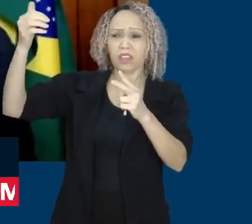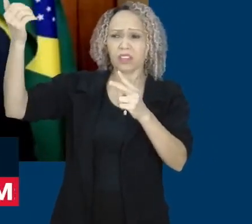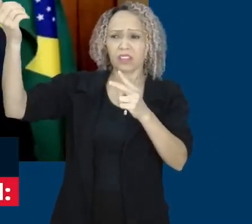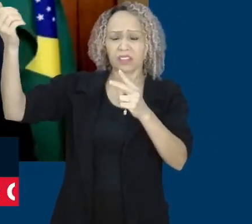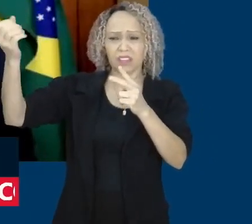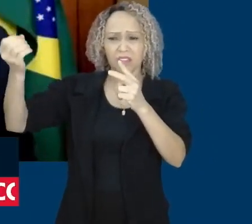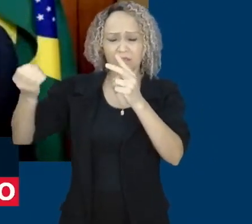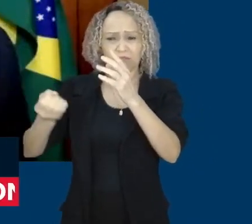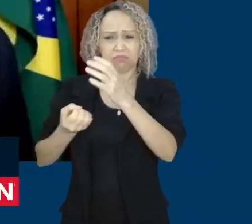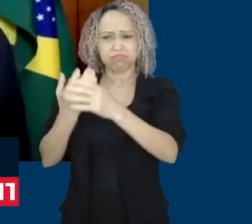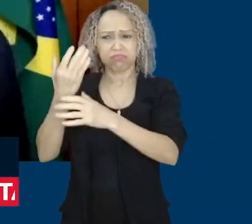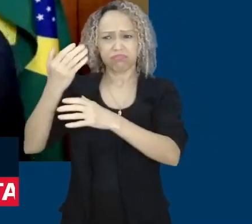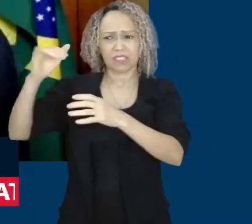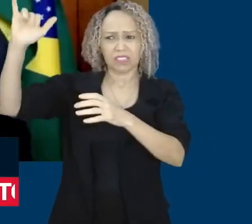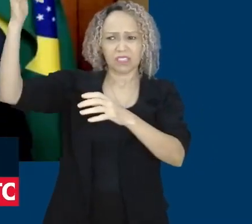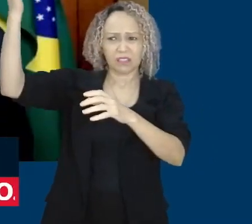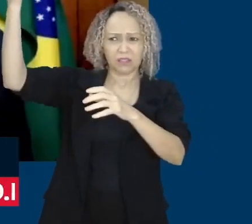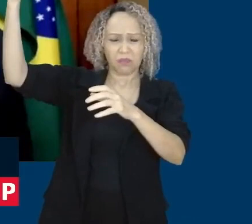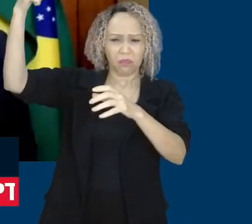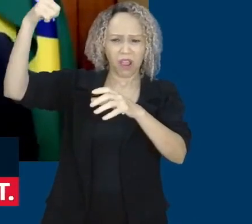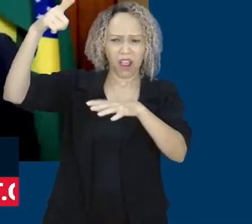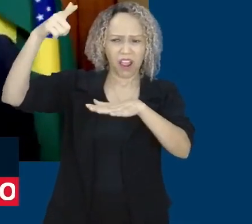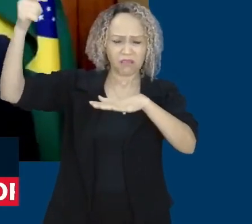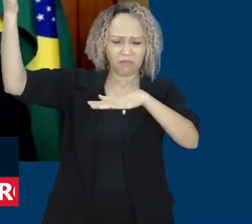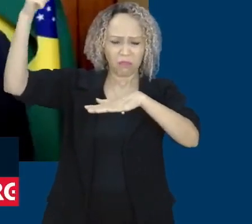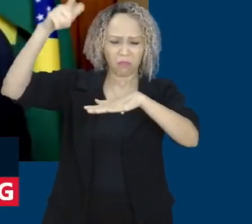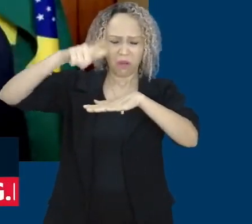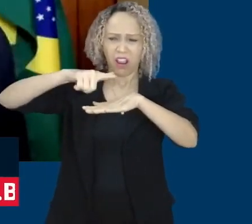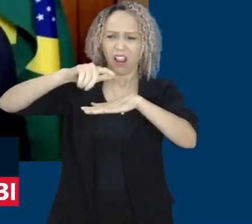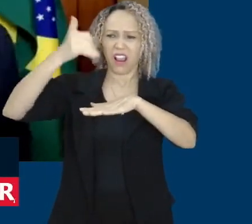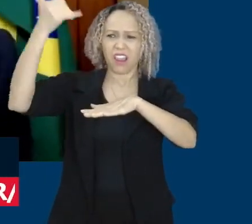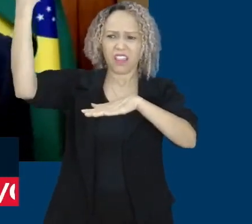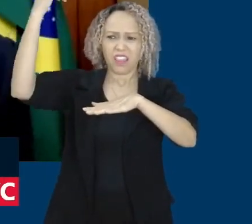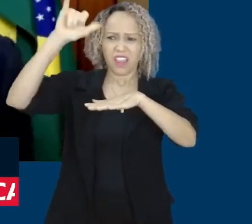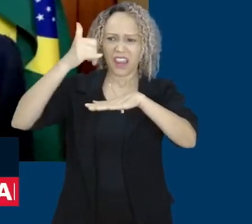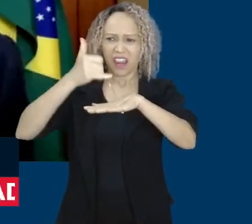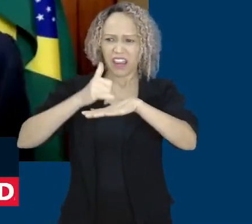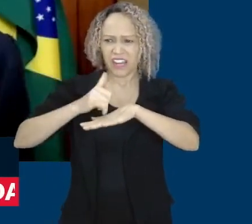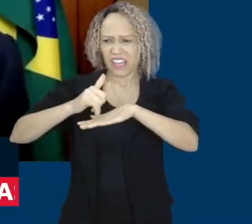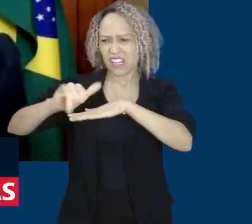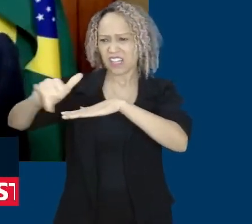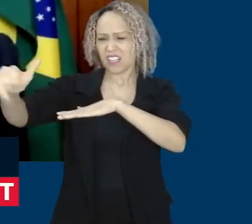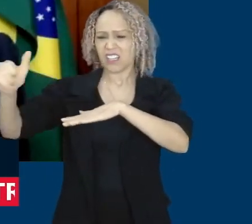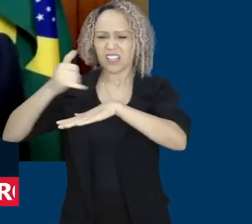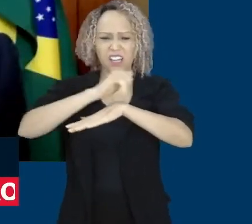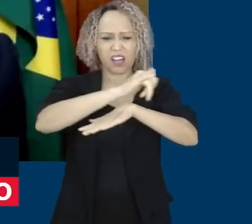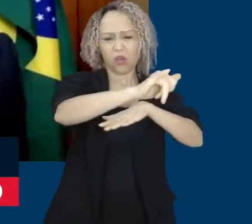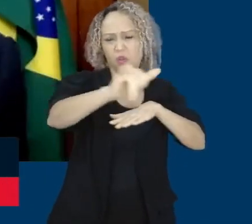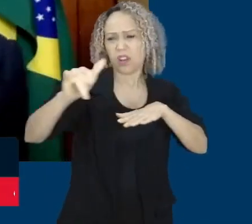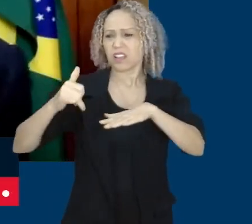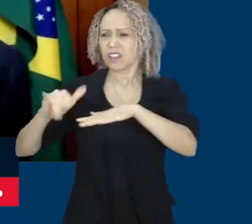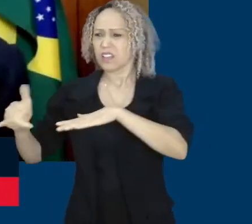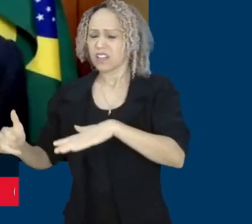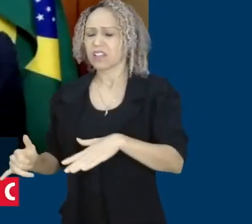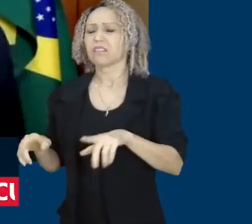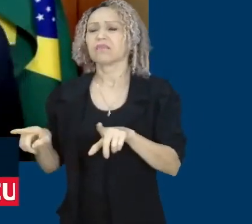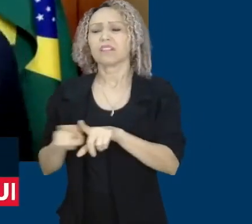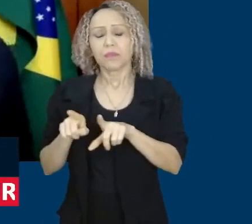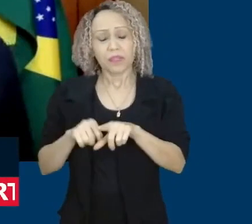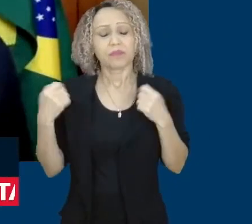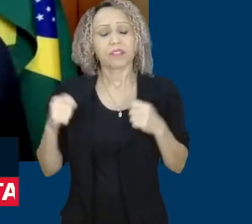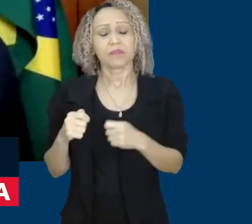uma potência no biocombustível, como o etanol, né? Nós podemos também virar do bio potência no